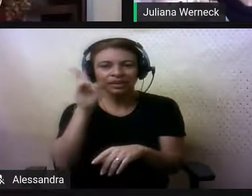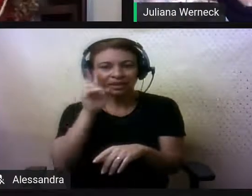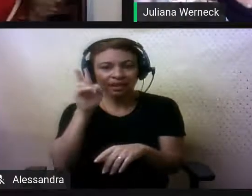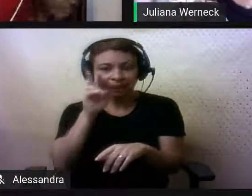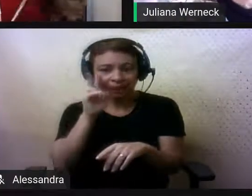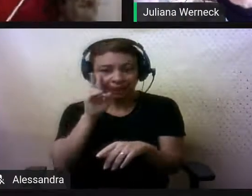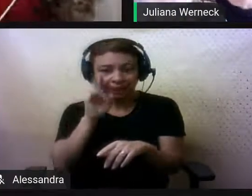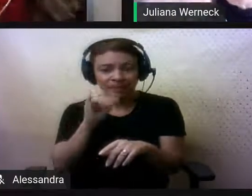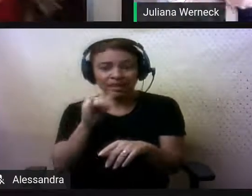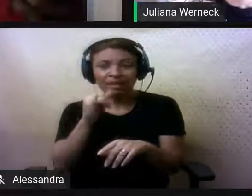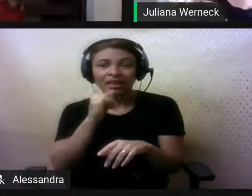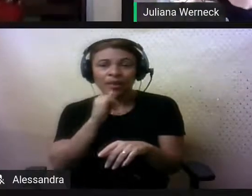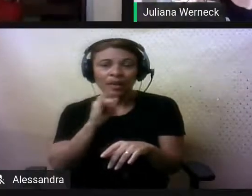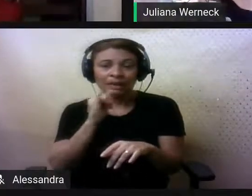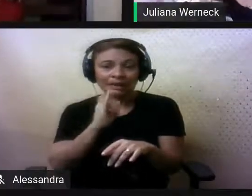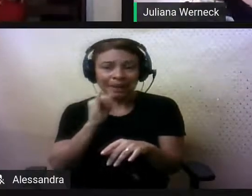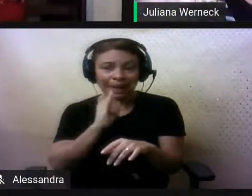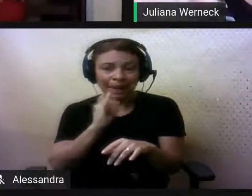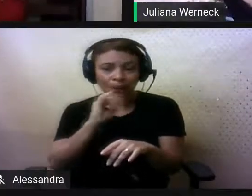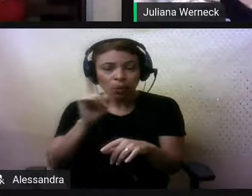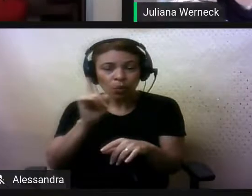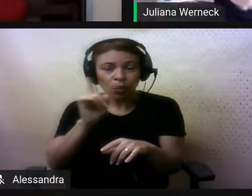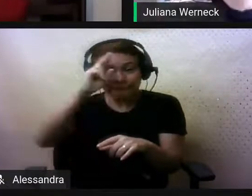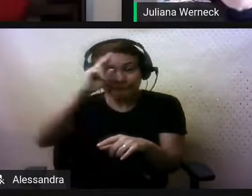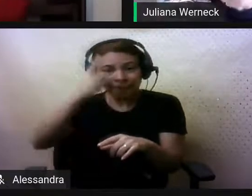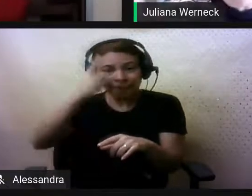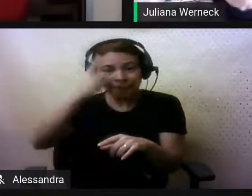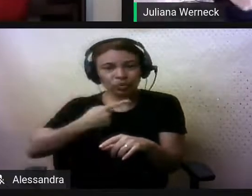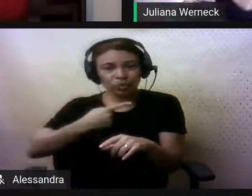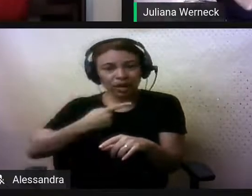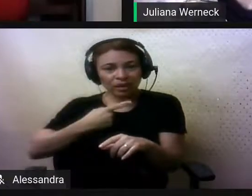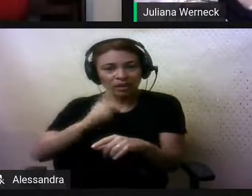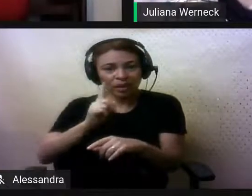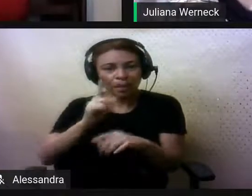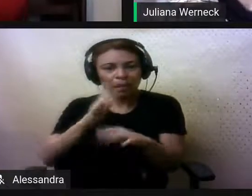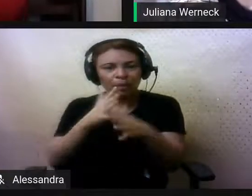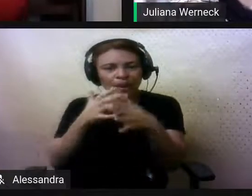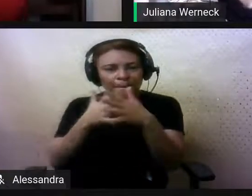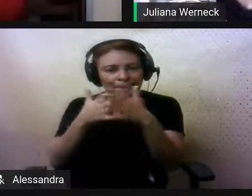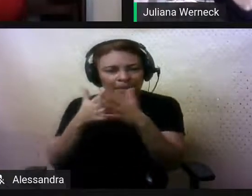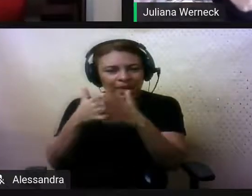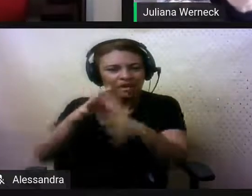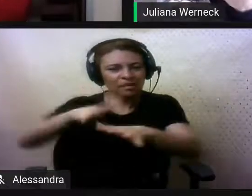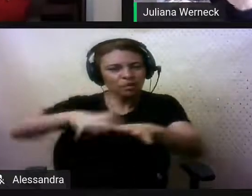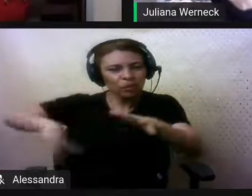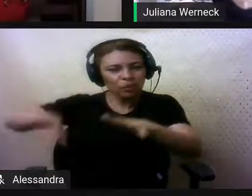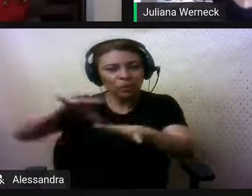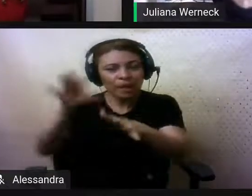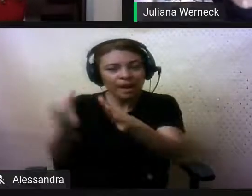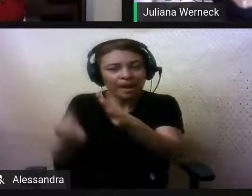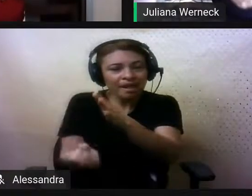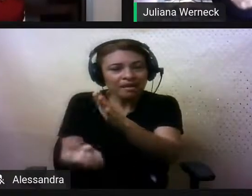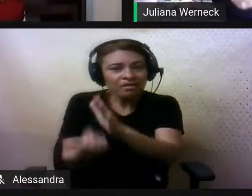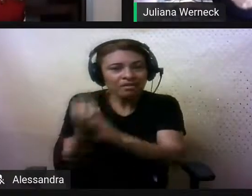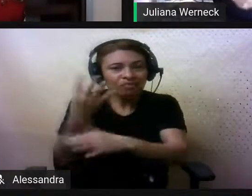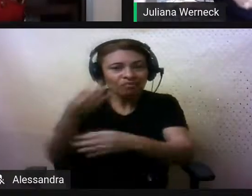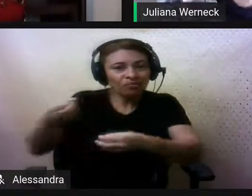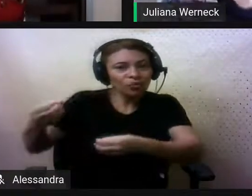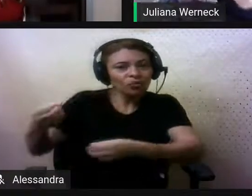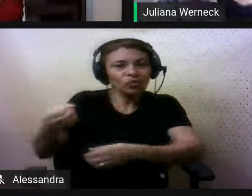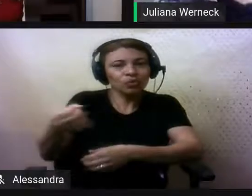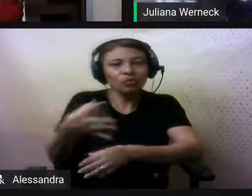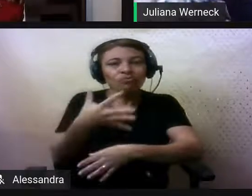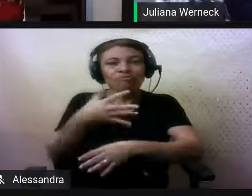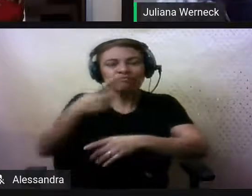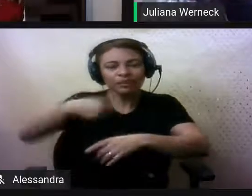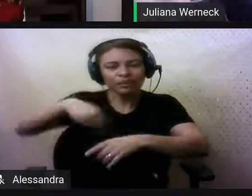até os exemplos que não são só pessoais, mas organizacionais, da questão da criatividade, da inovação. Então, às vezes, a gente precisa